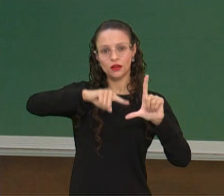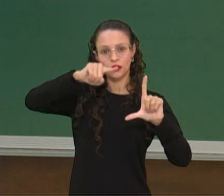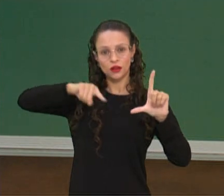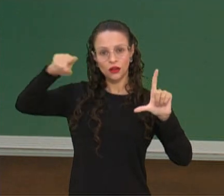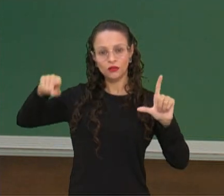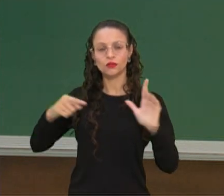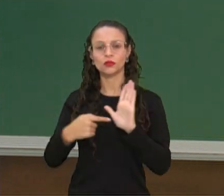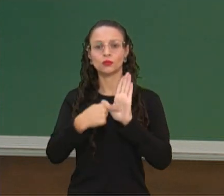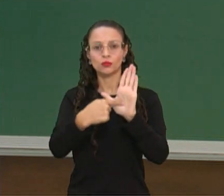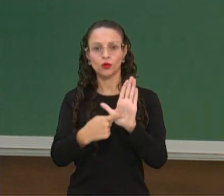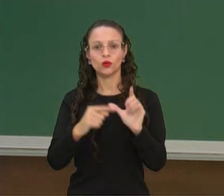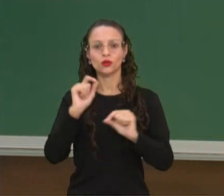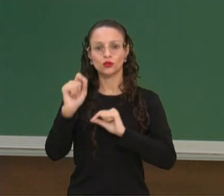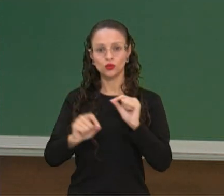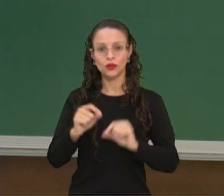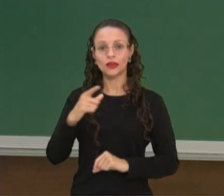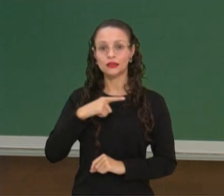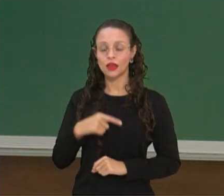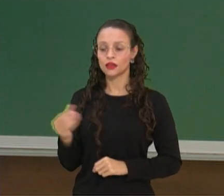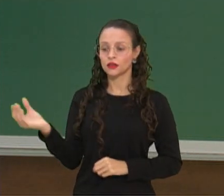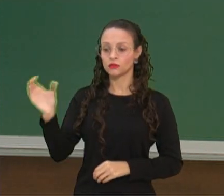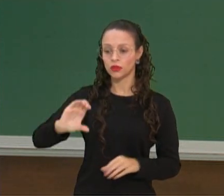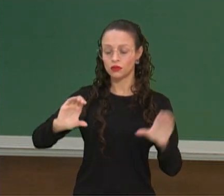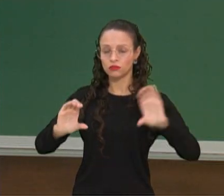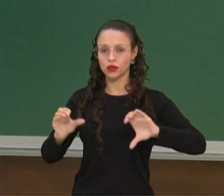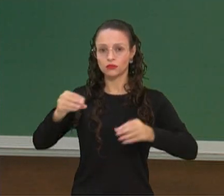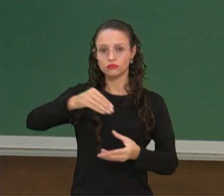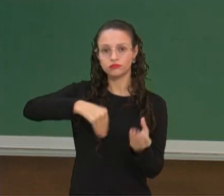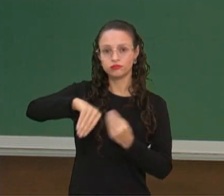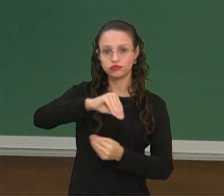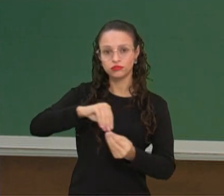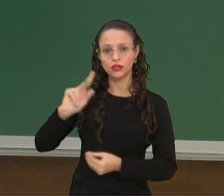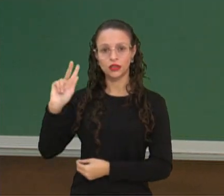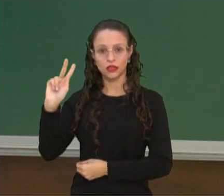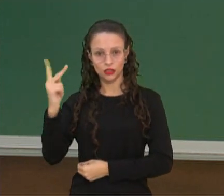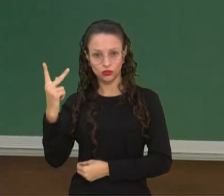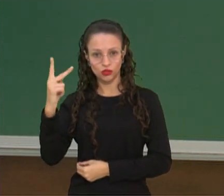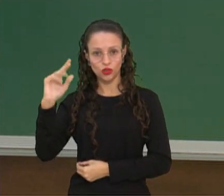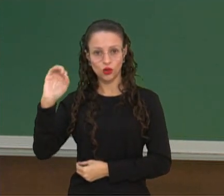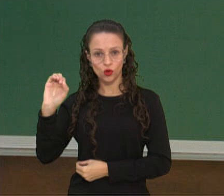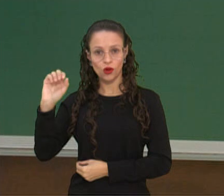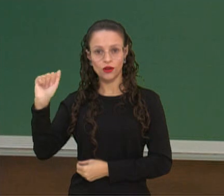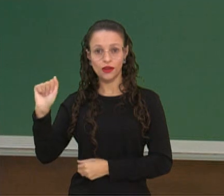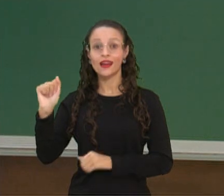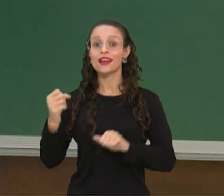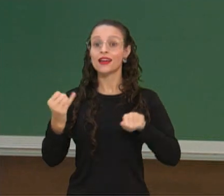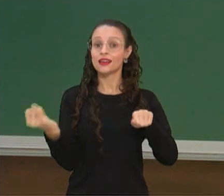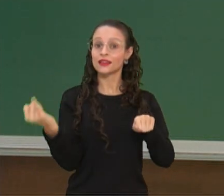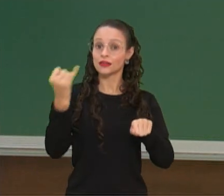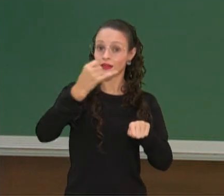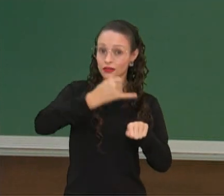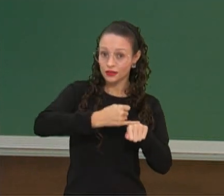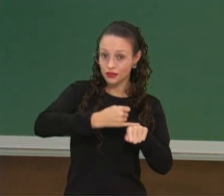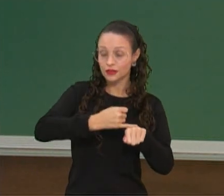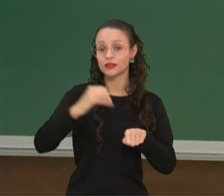vou ter os meus reagentes, hidrogênio e o OH, né, cátion e áno, formando a água, setinha